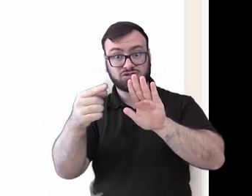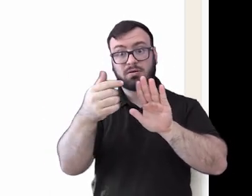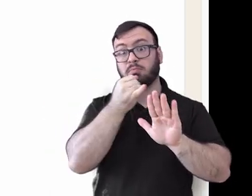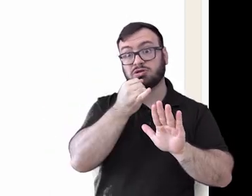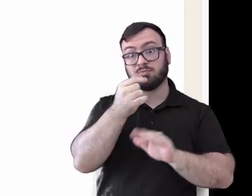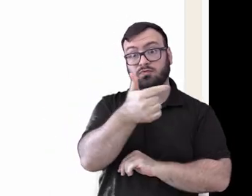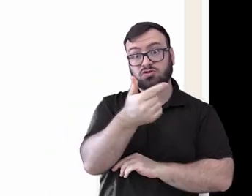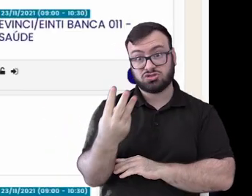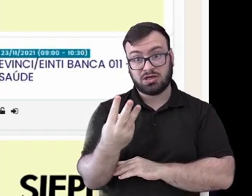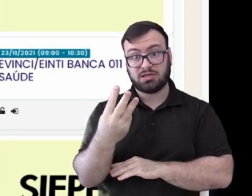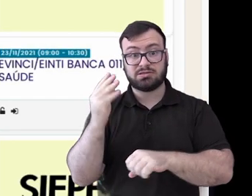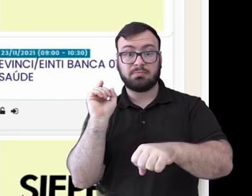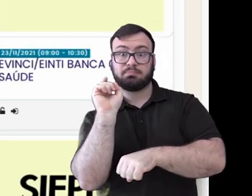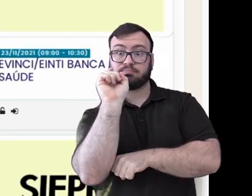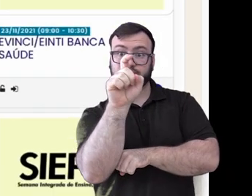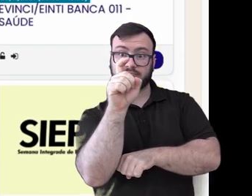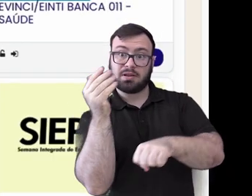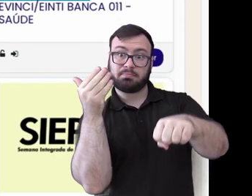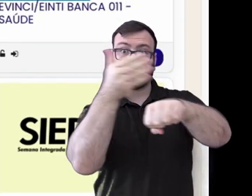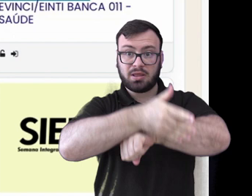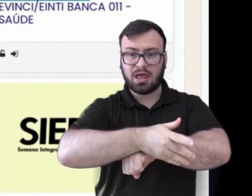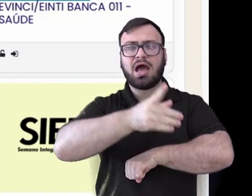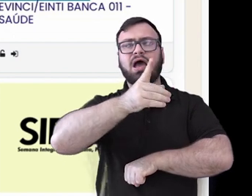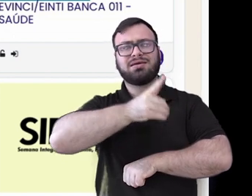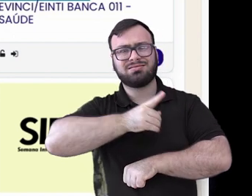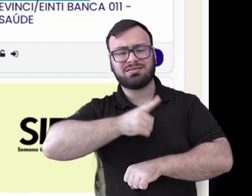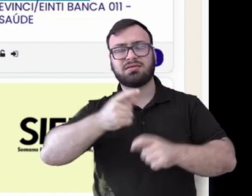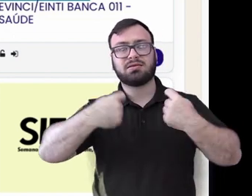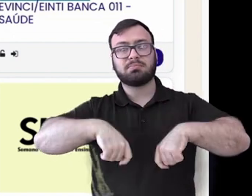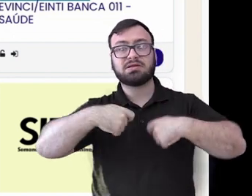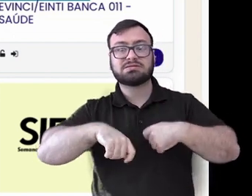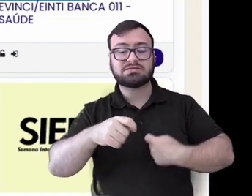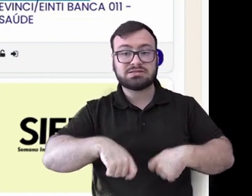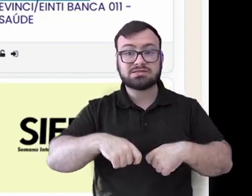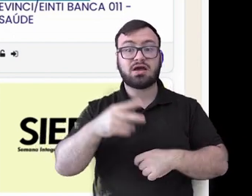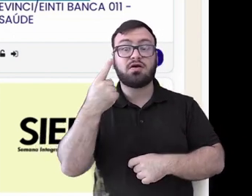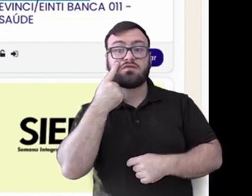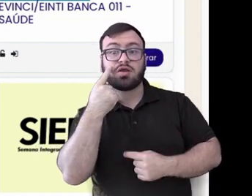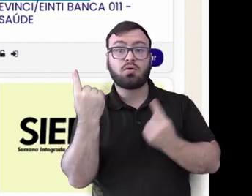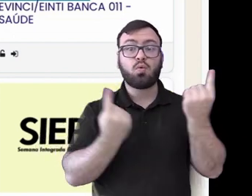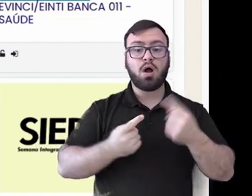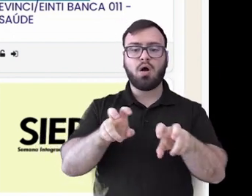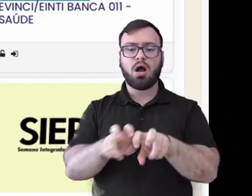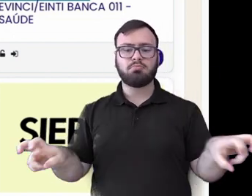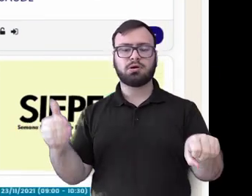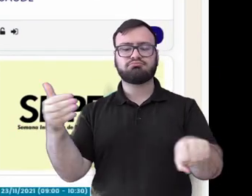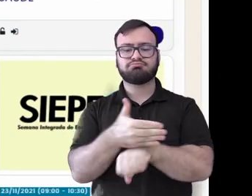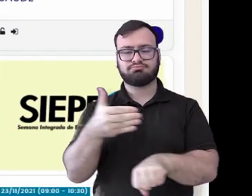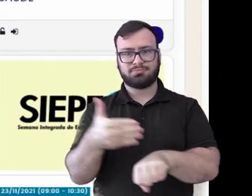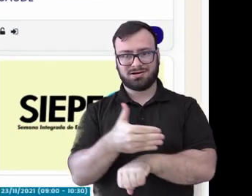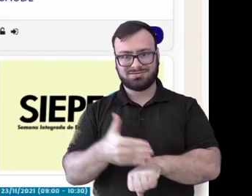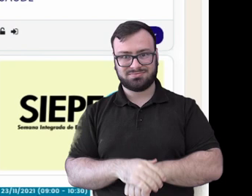23/11 por exemplo ao adentrar à primeira sessão você terá que fazer uma busca pela Banca na qual